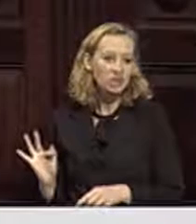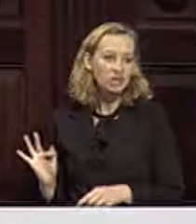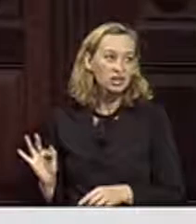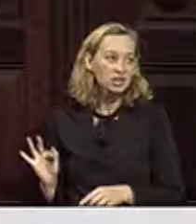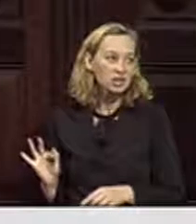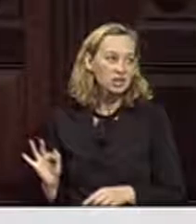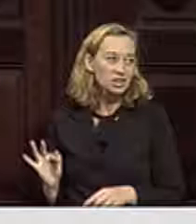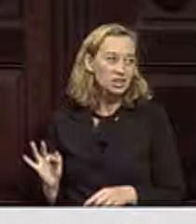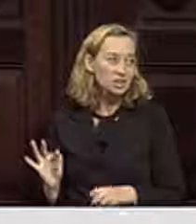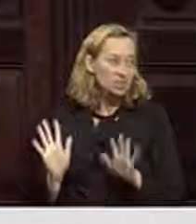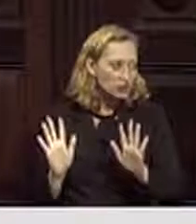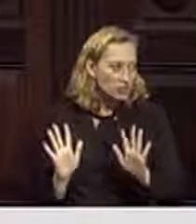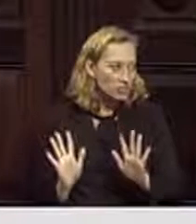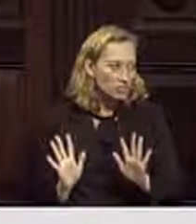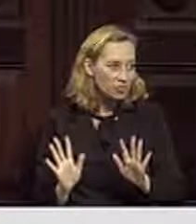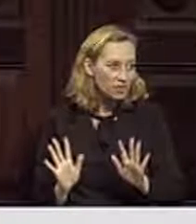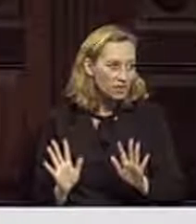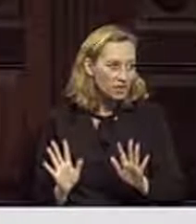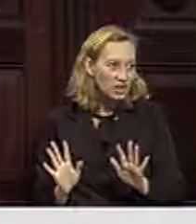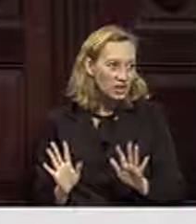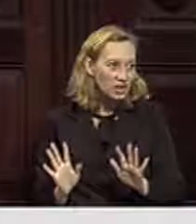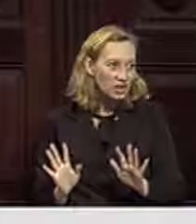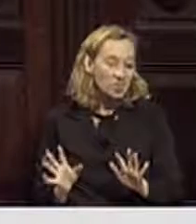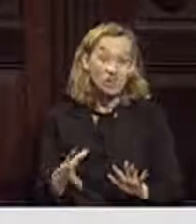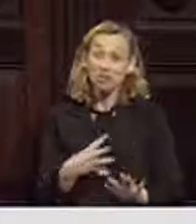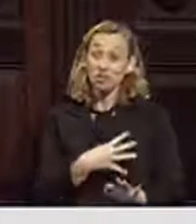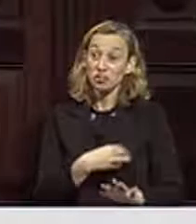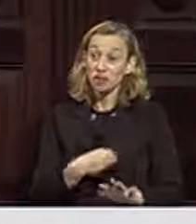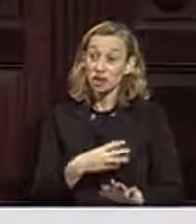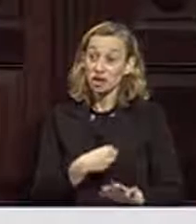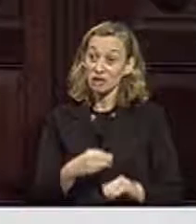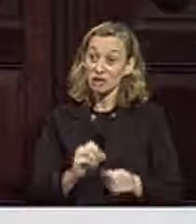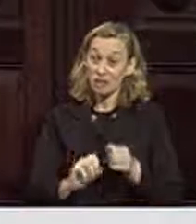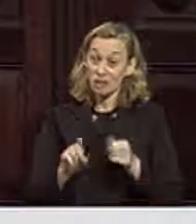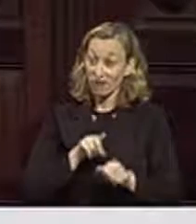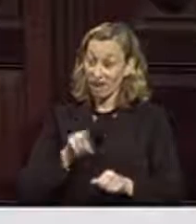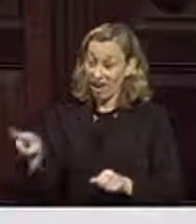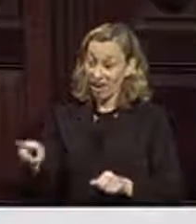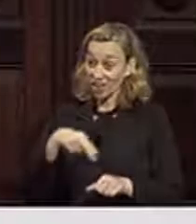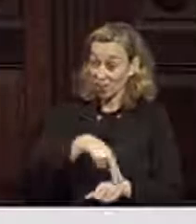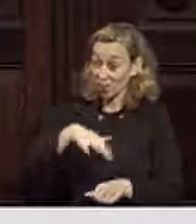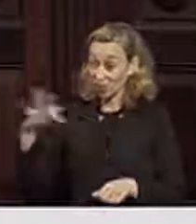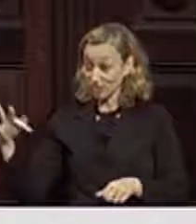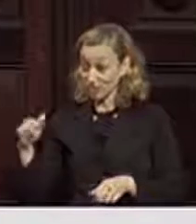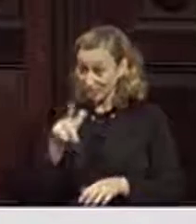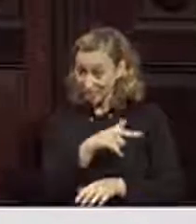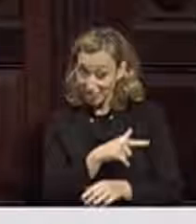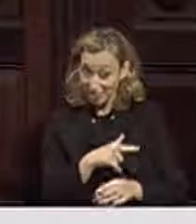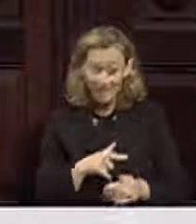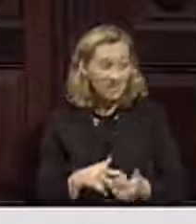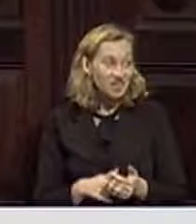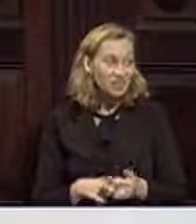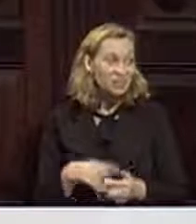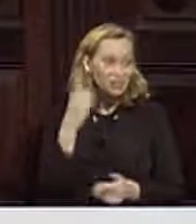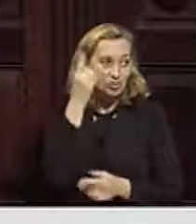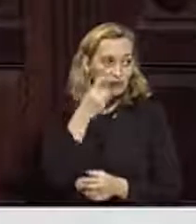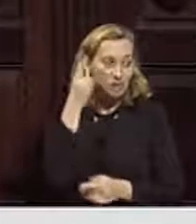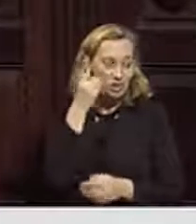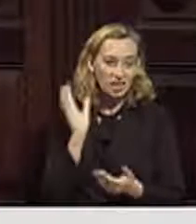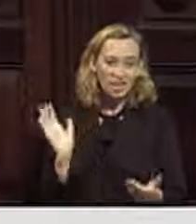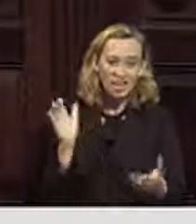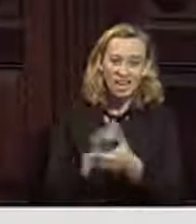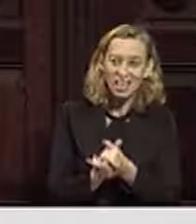e possivelmente produziu o primeiro dos seus filhos lá em Nova Friburgo, o deputado Flávio Serafini é casado com